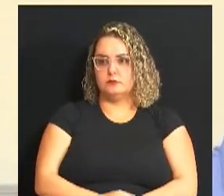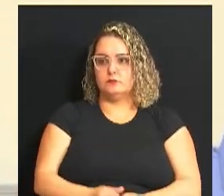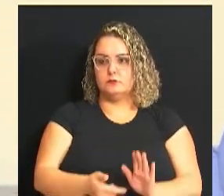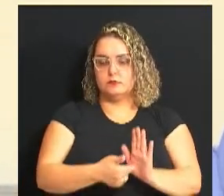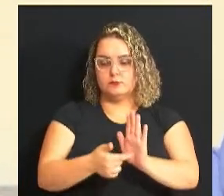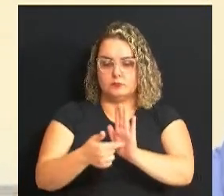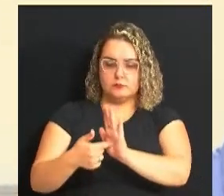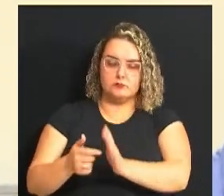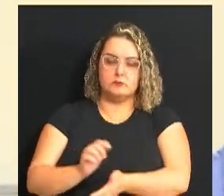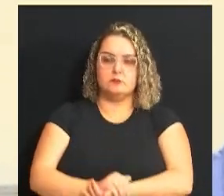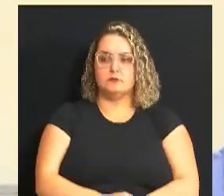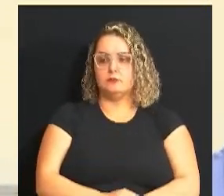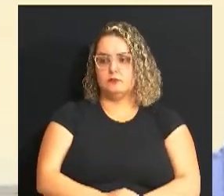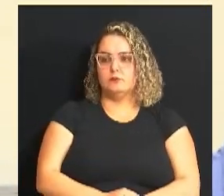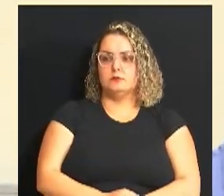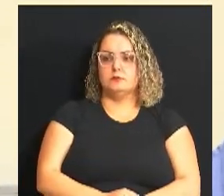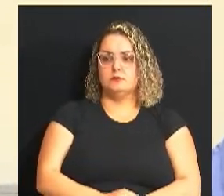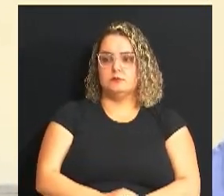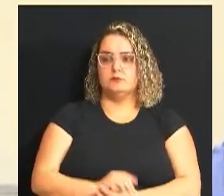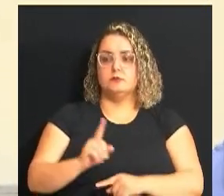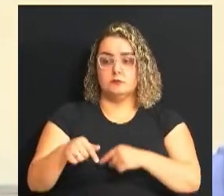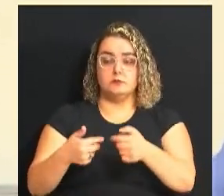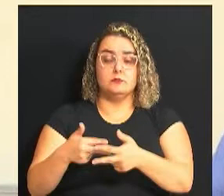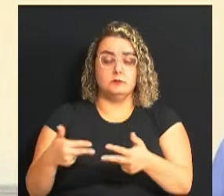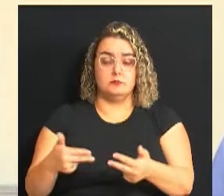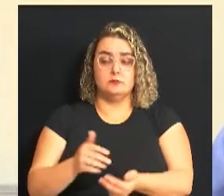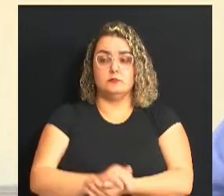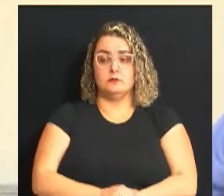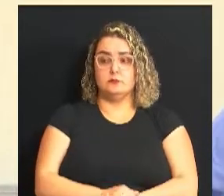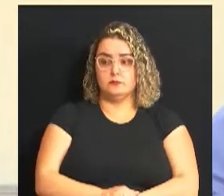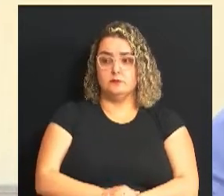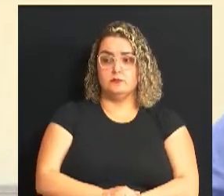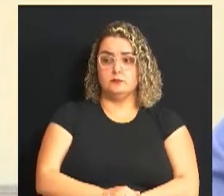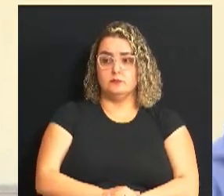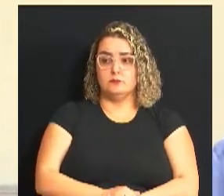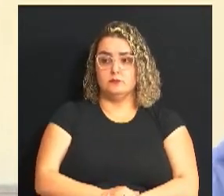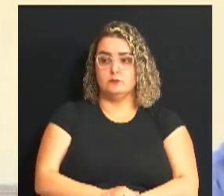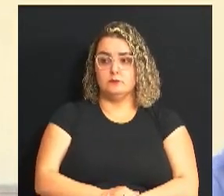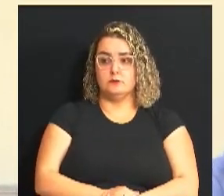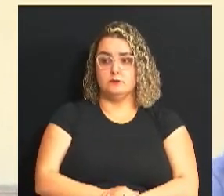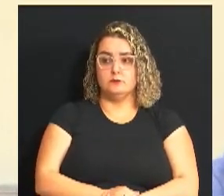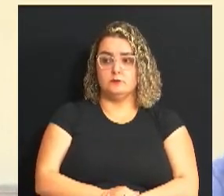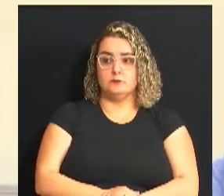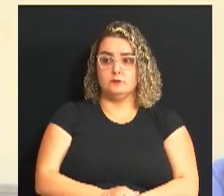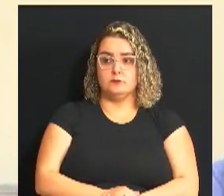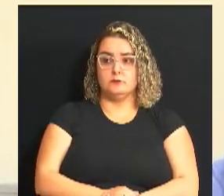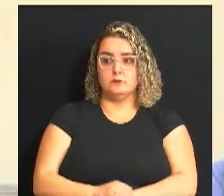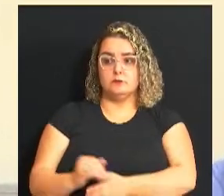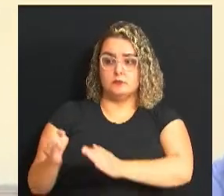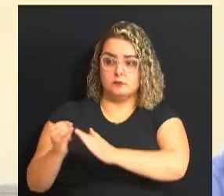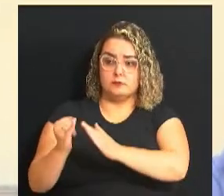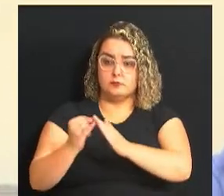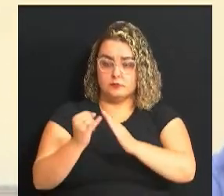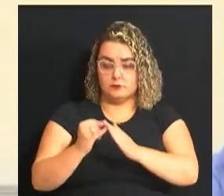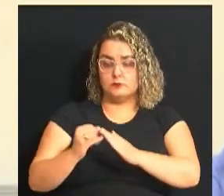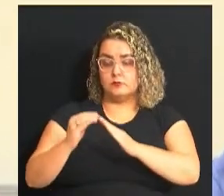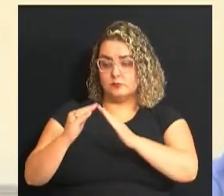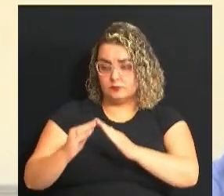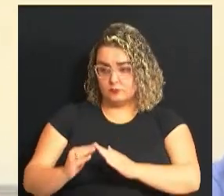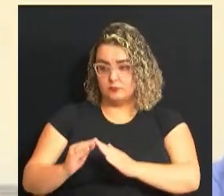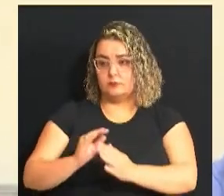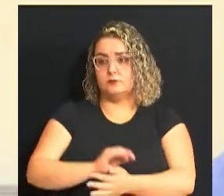outra frente é a oferta de imóveis habitacionais, né?